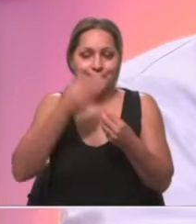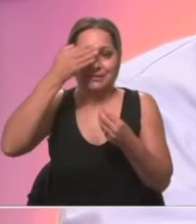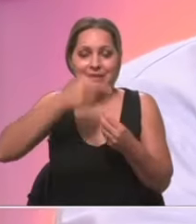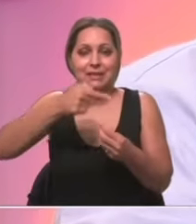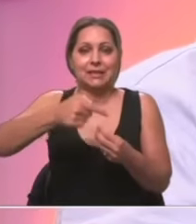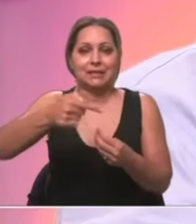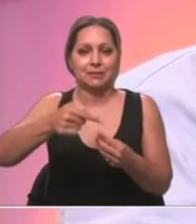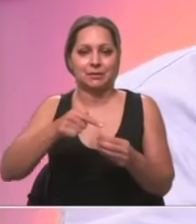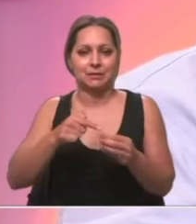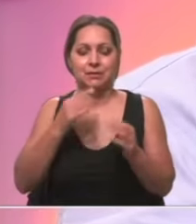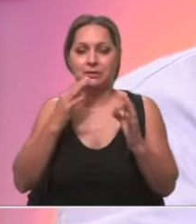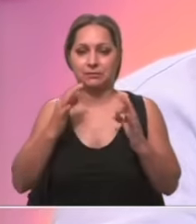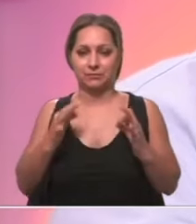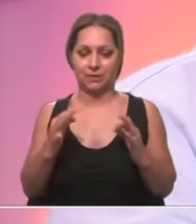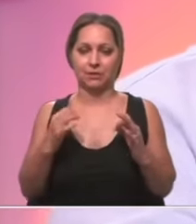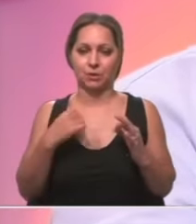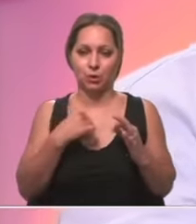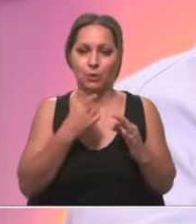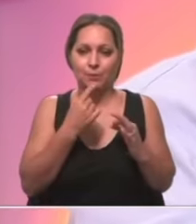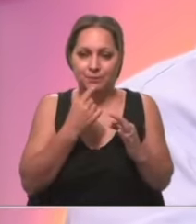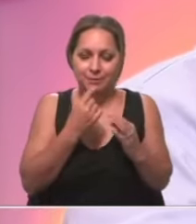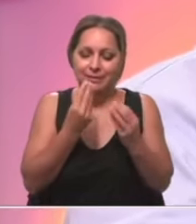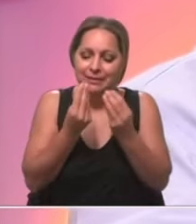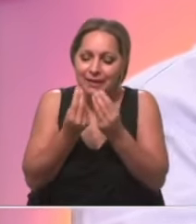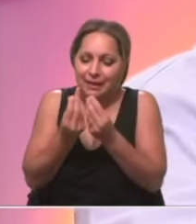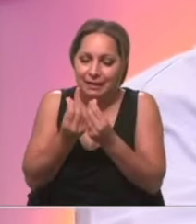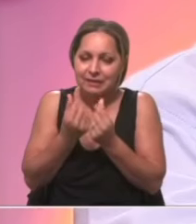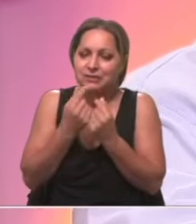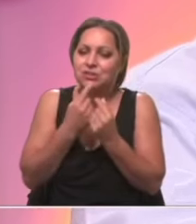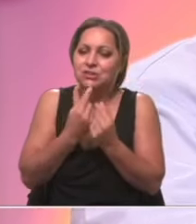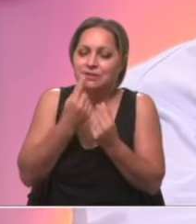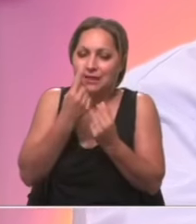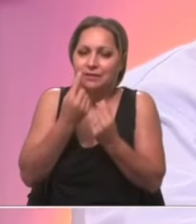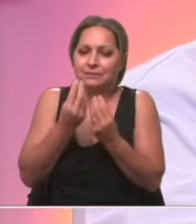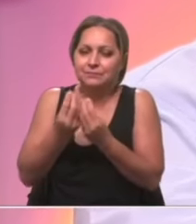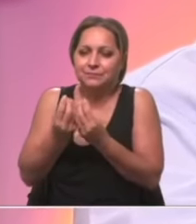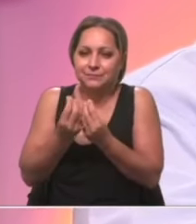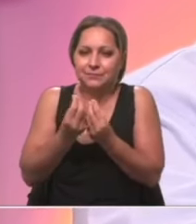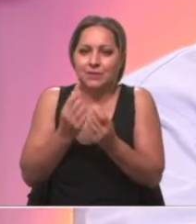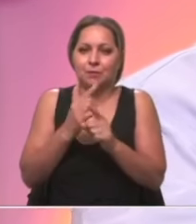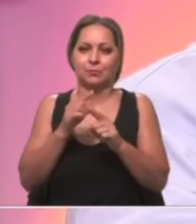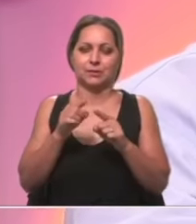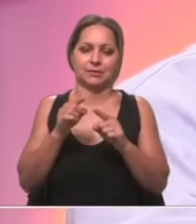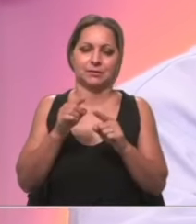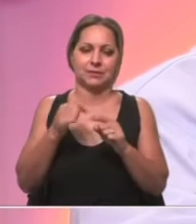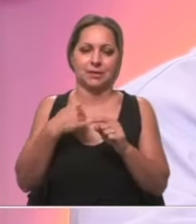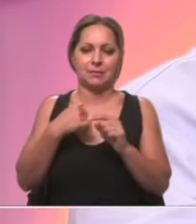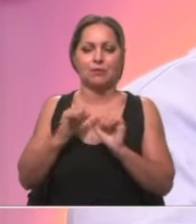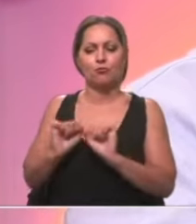Eu honestamente percebi que havia qualquer coisa de estranho. Porque ele evitava-me,